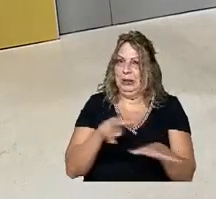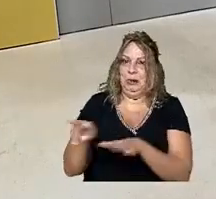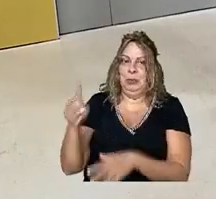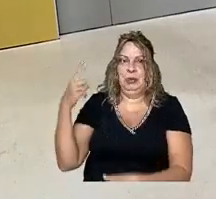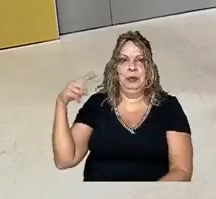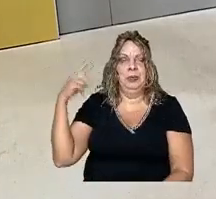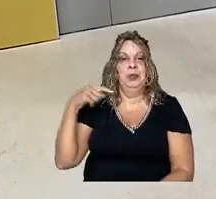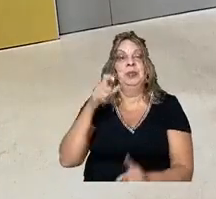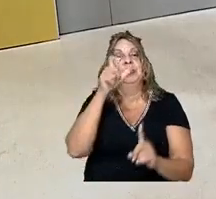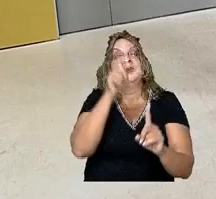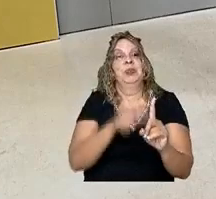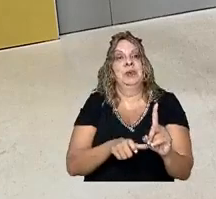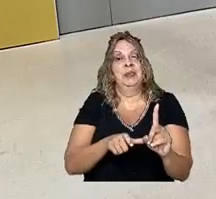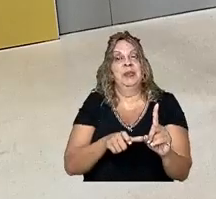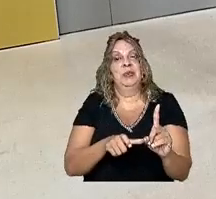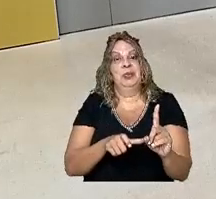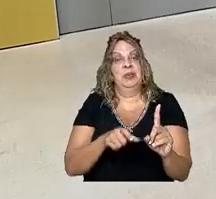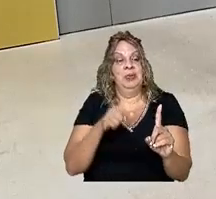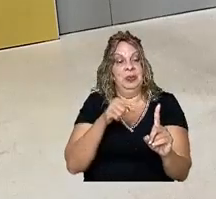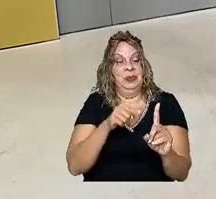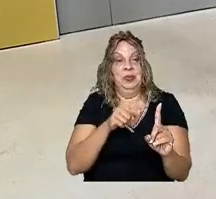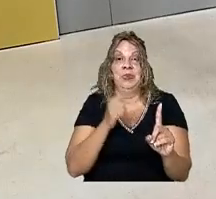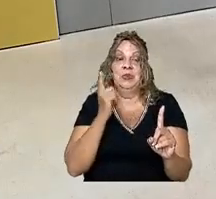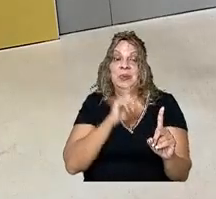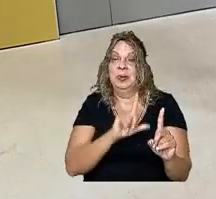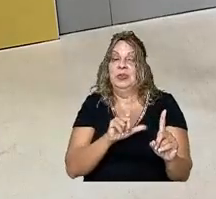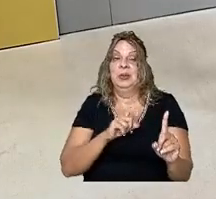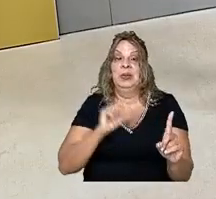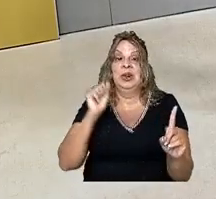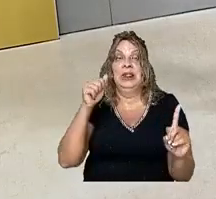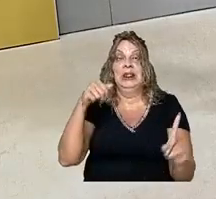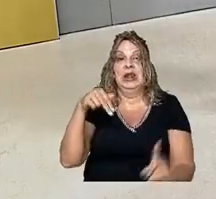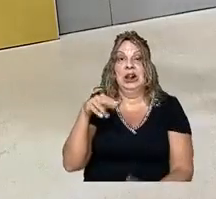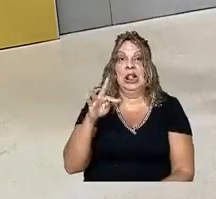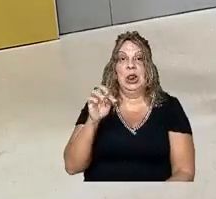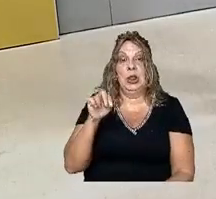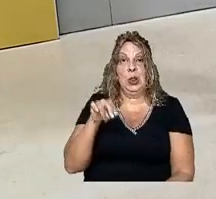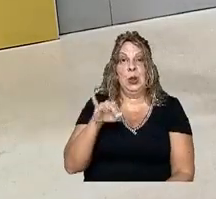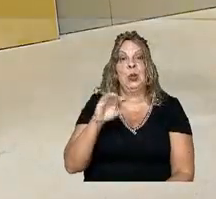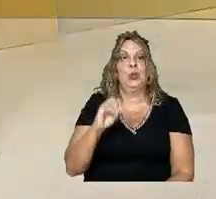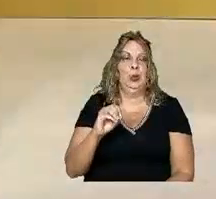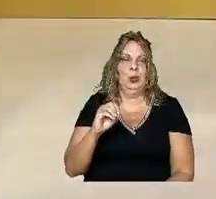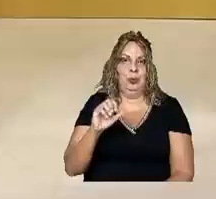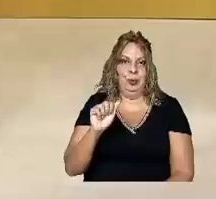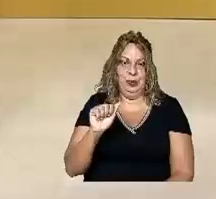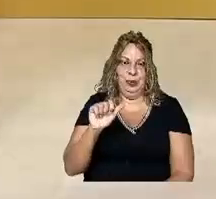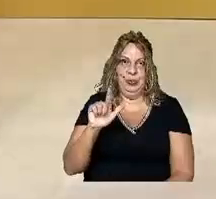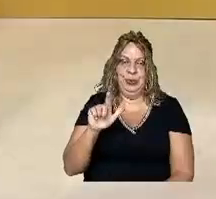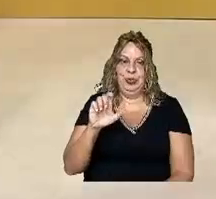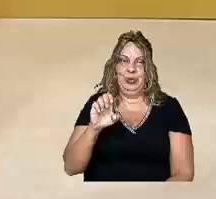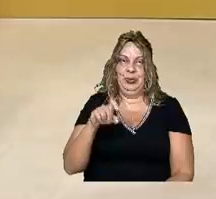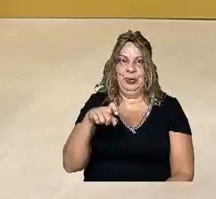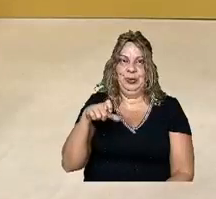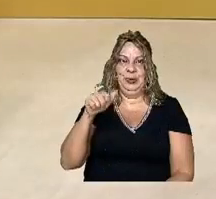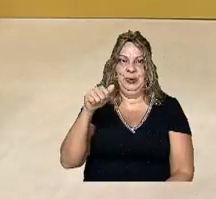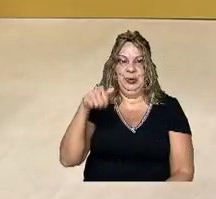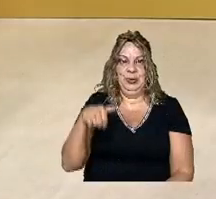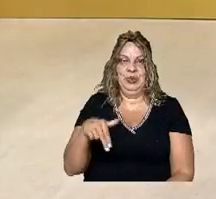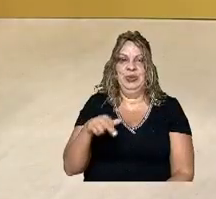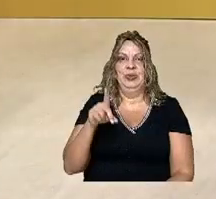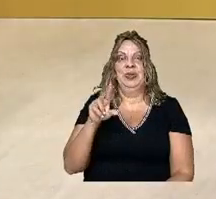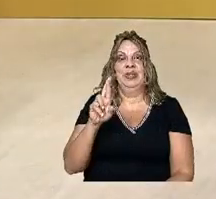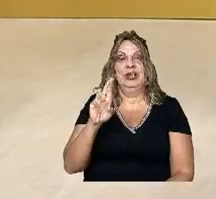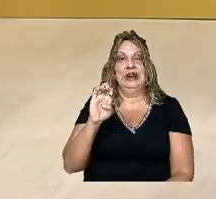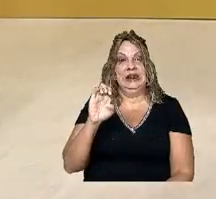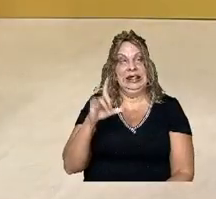O dono do sonho de tanta gente, mas que pôde realizar, Antônio Alexandre. É isso mesmo, aniversário do Caju Cap